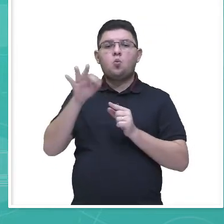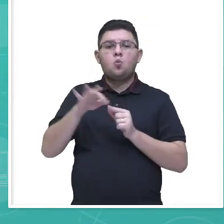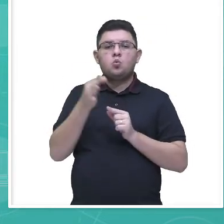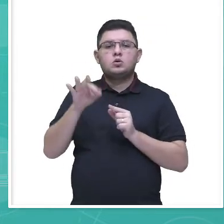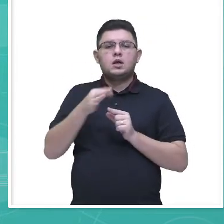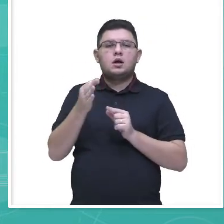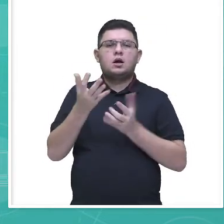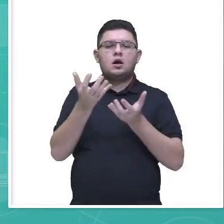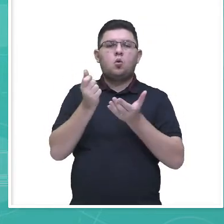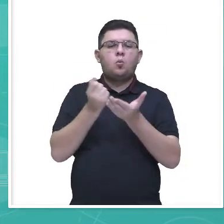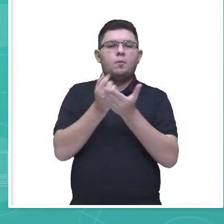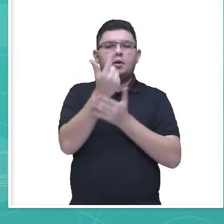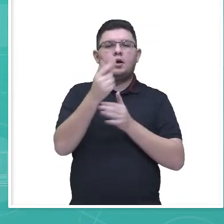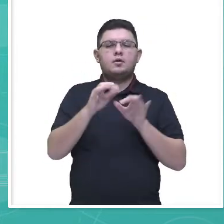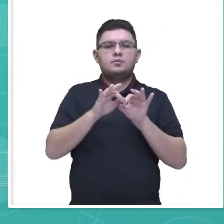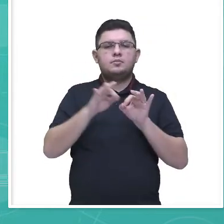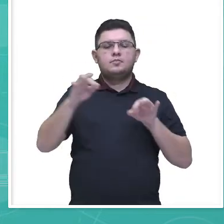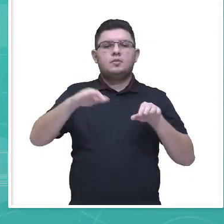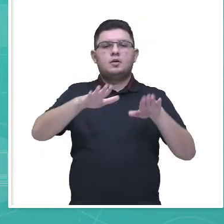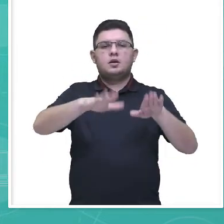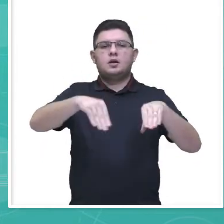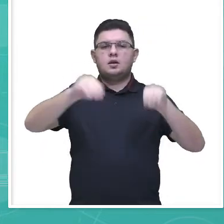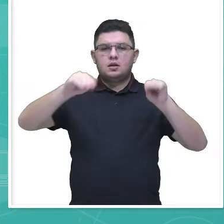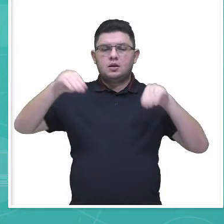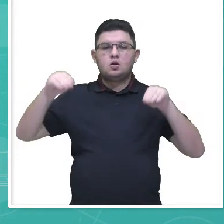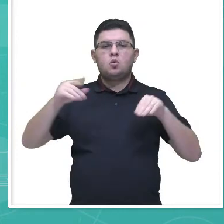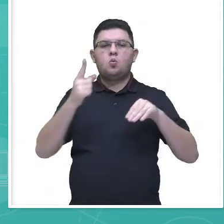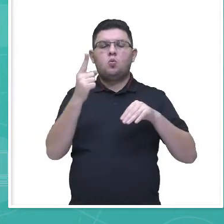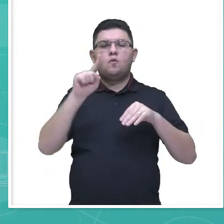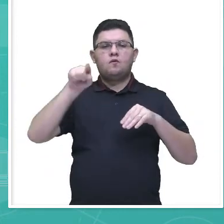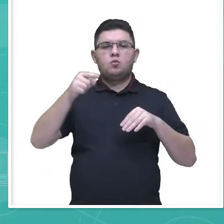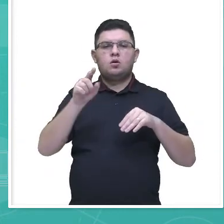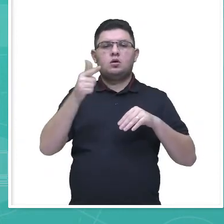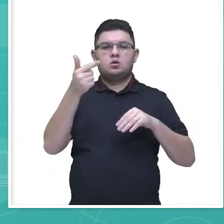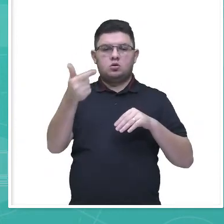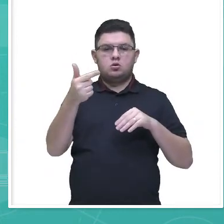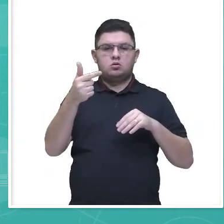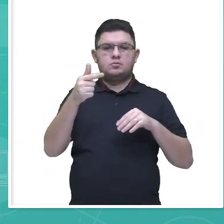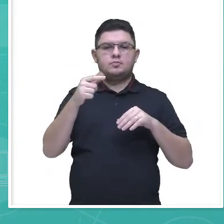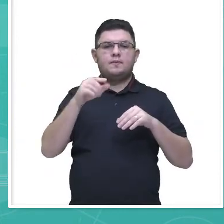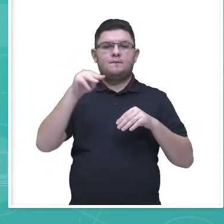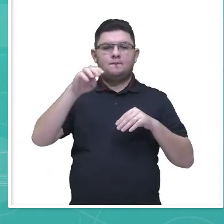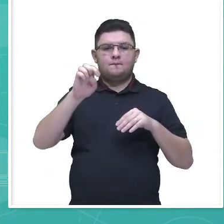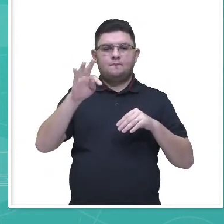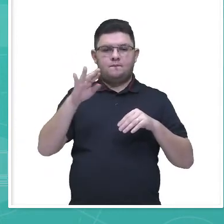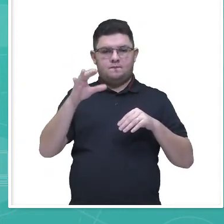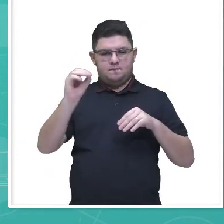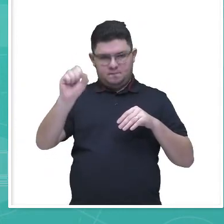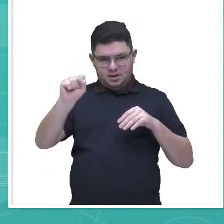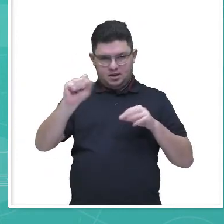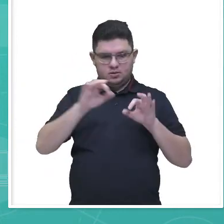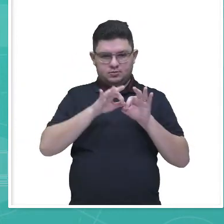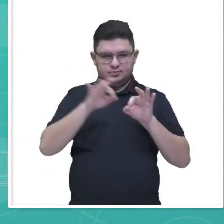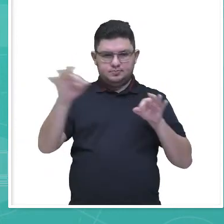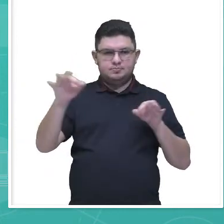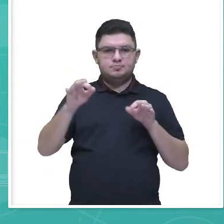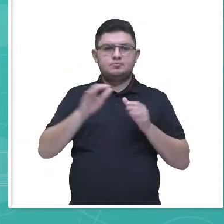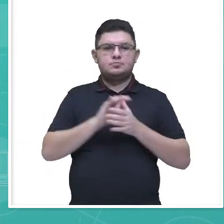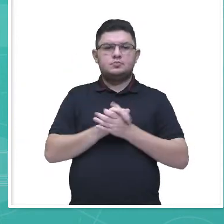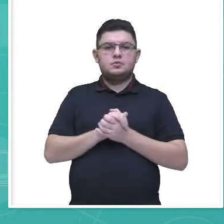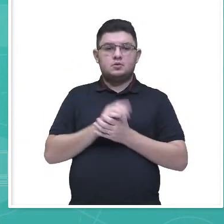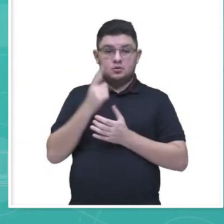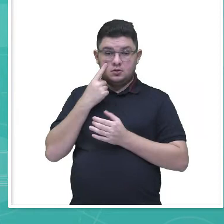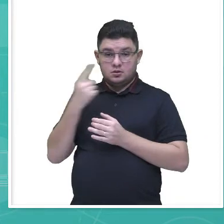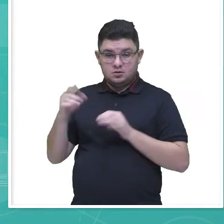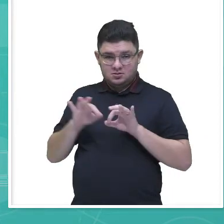metros de tecido para fazer uma blusa. Quantos centímetros a vendedora deverá medir na fita métrica abaixo? Então,